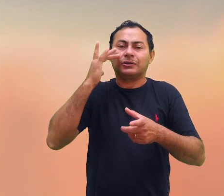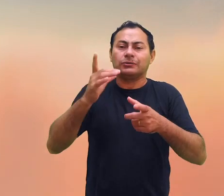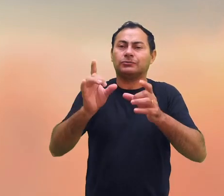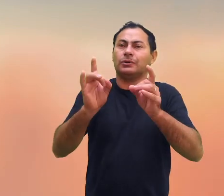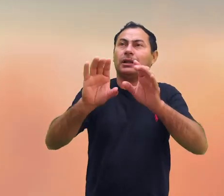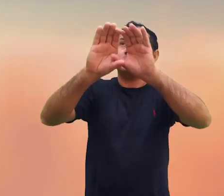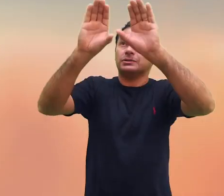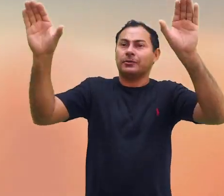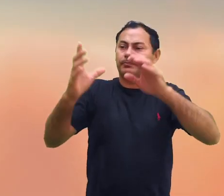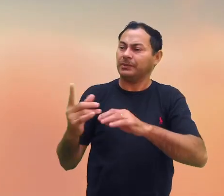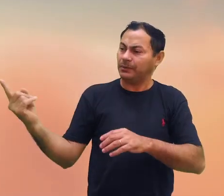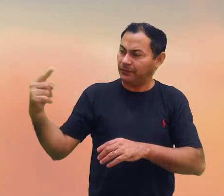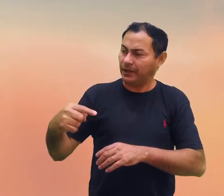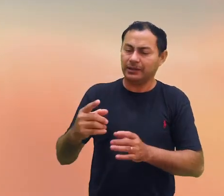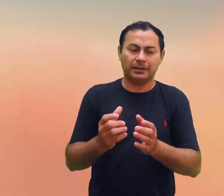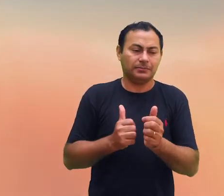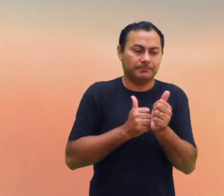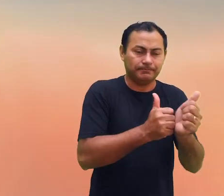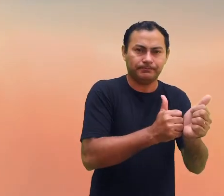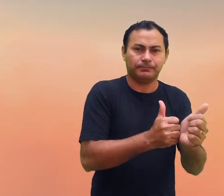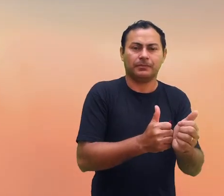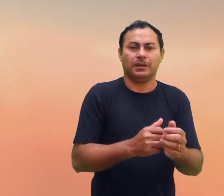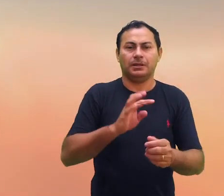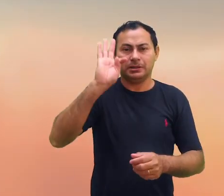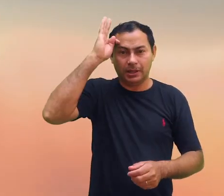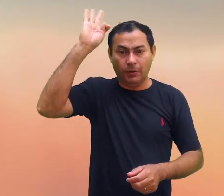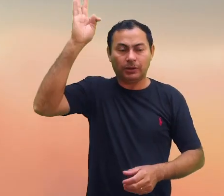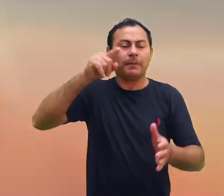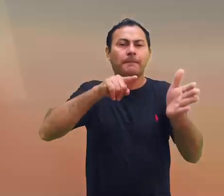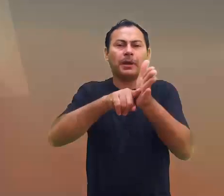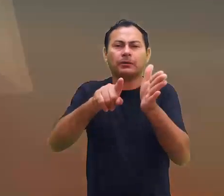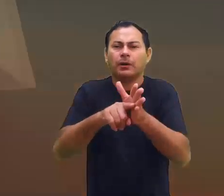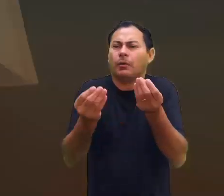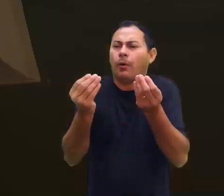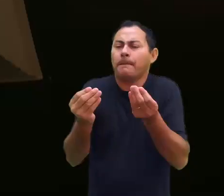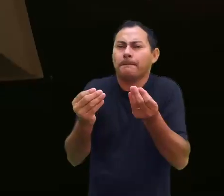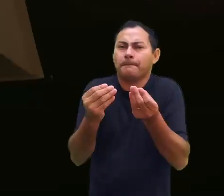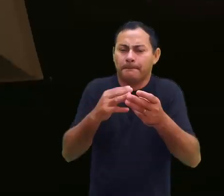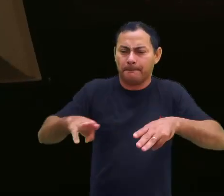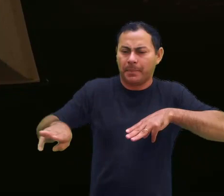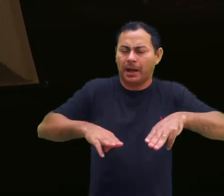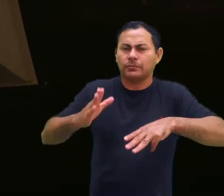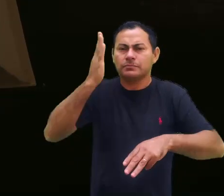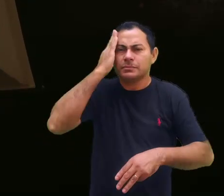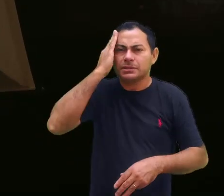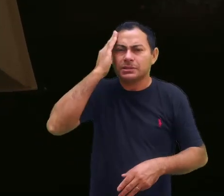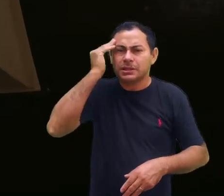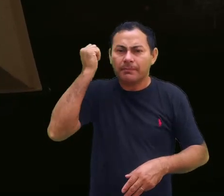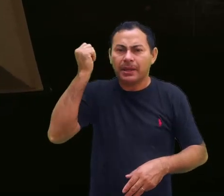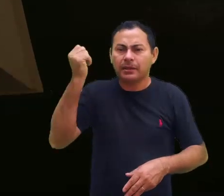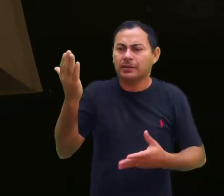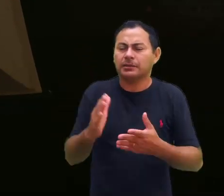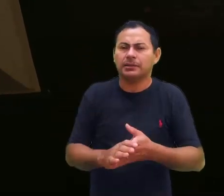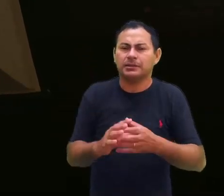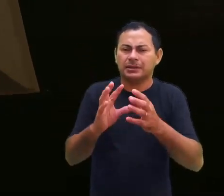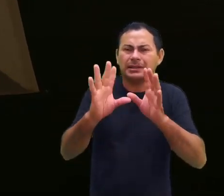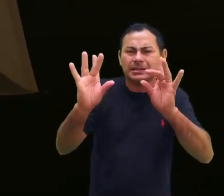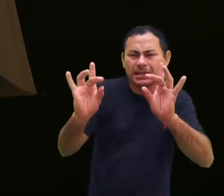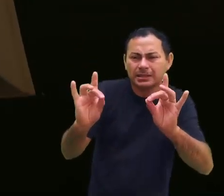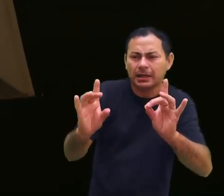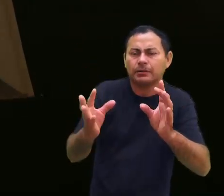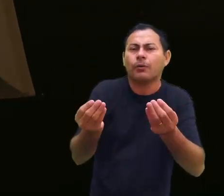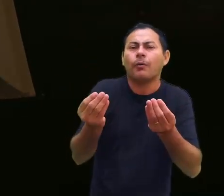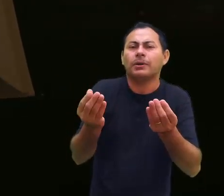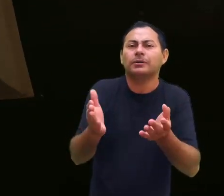céu. Depois venha e siga-me. Esse teólogo questiona como Marcos poderia saber deste